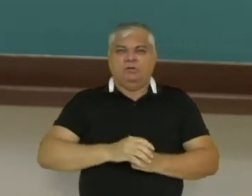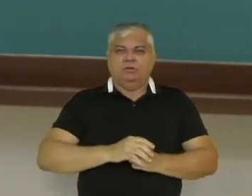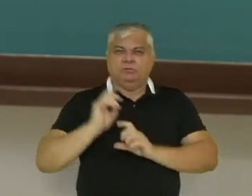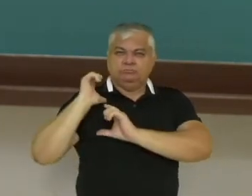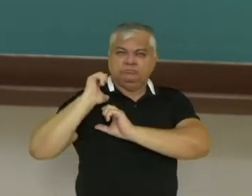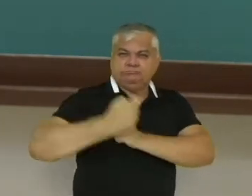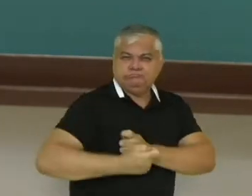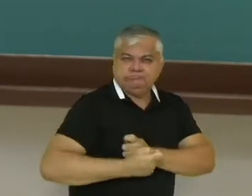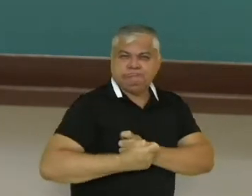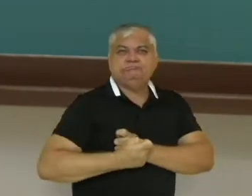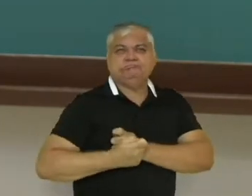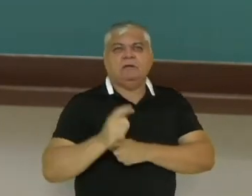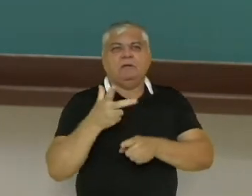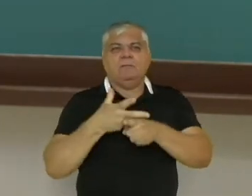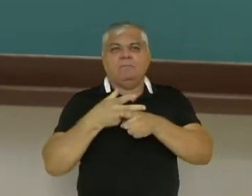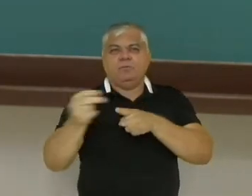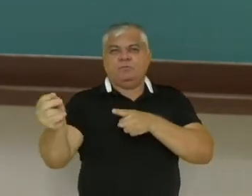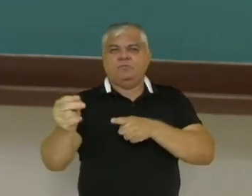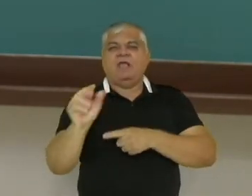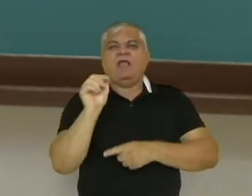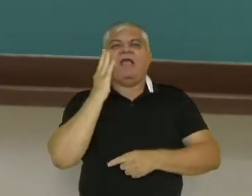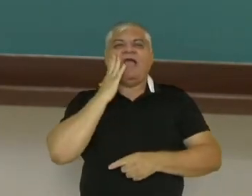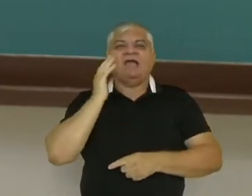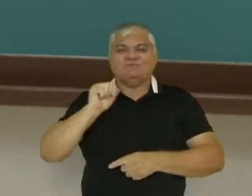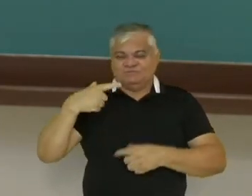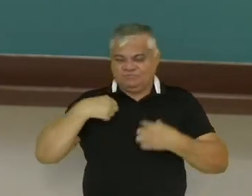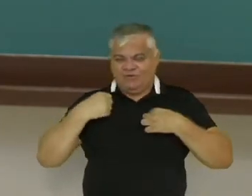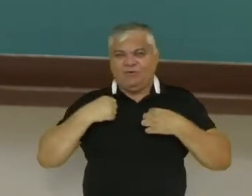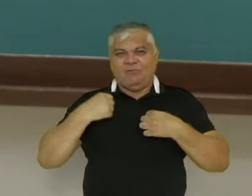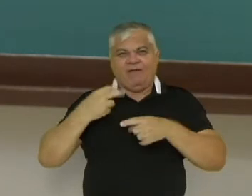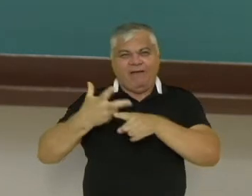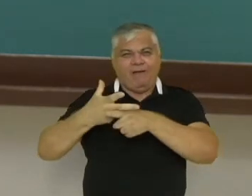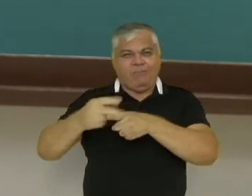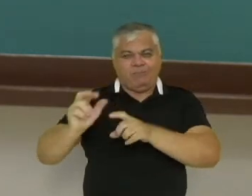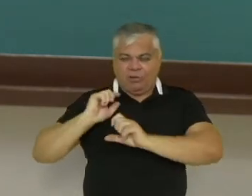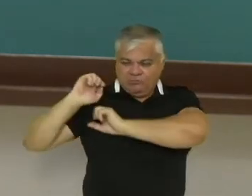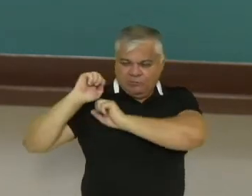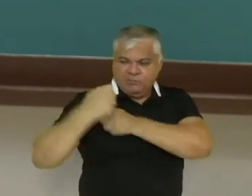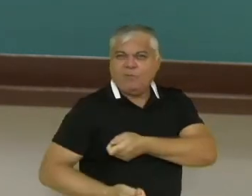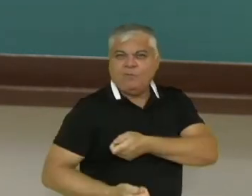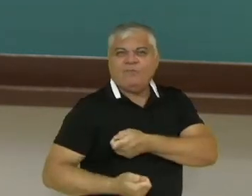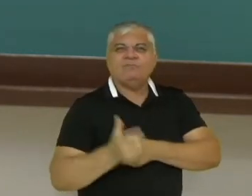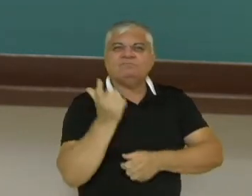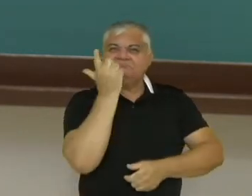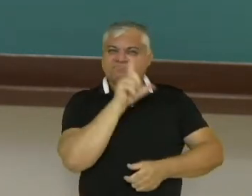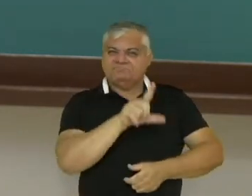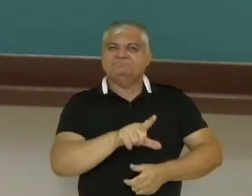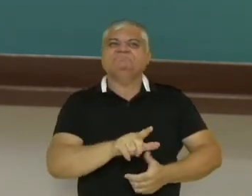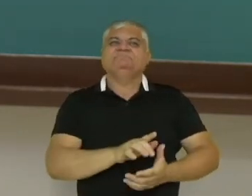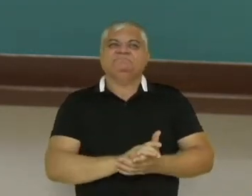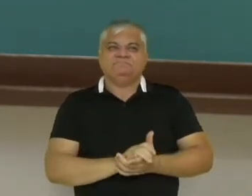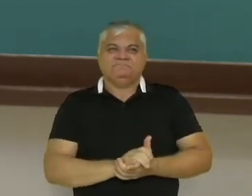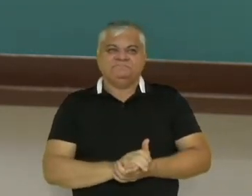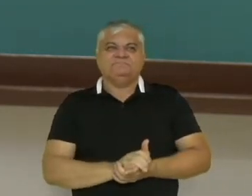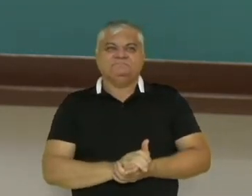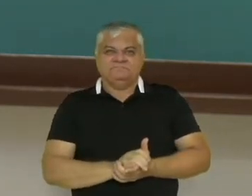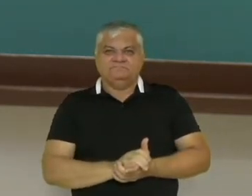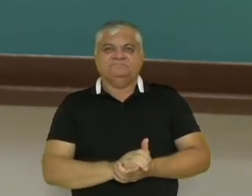ele sai campeão, a pessoa de azul lá, ó. Ele consegue colocar o atleta no